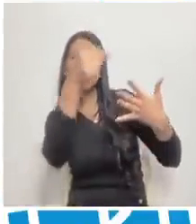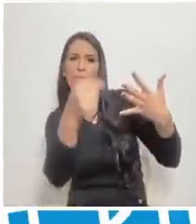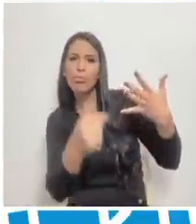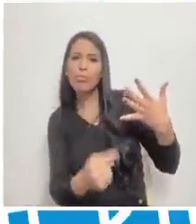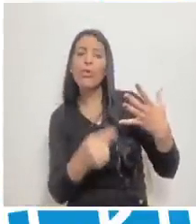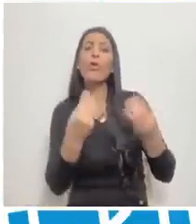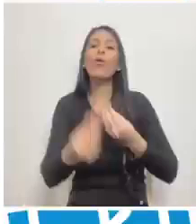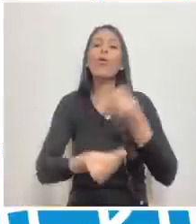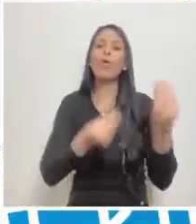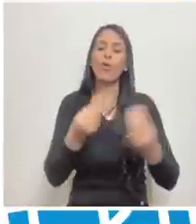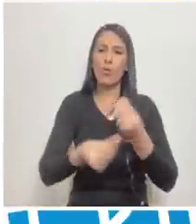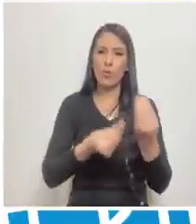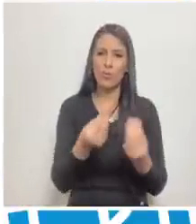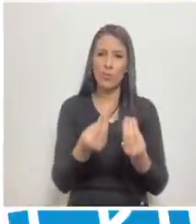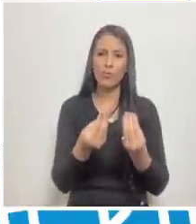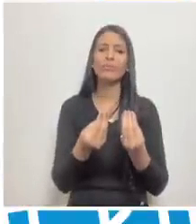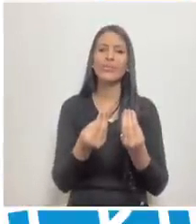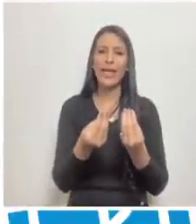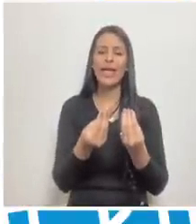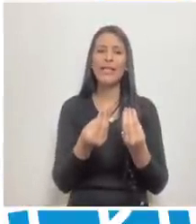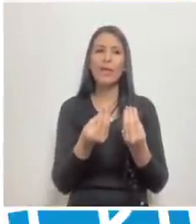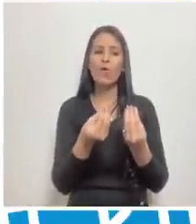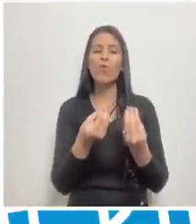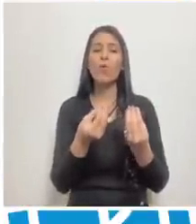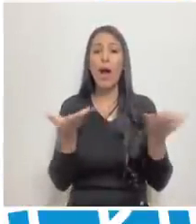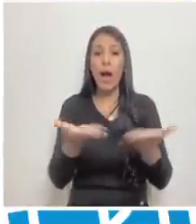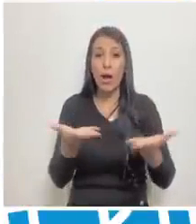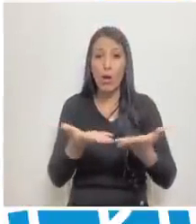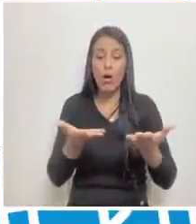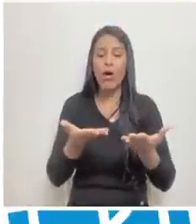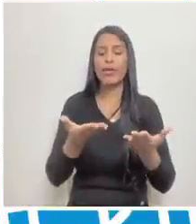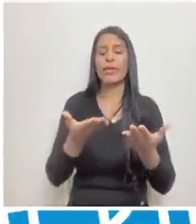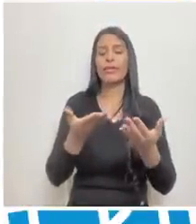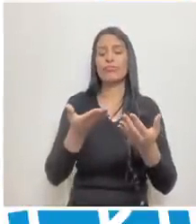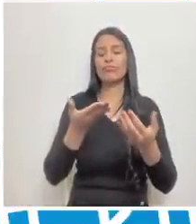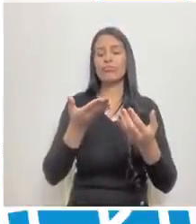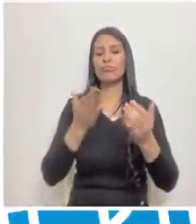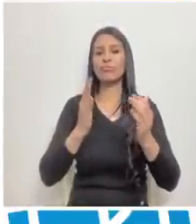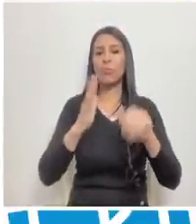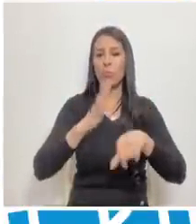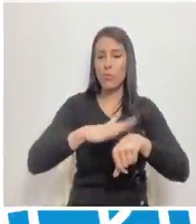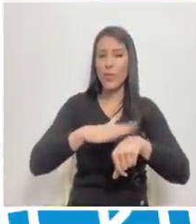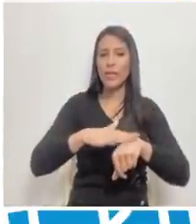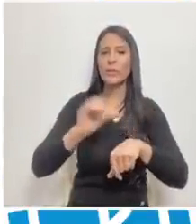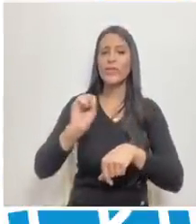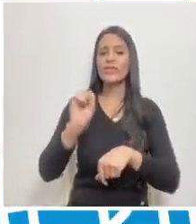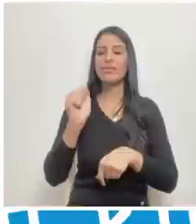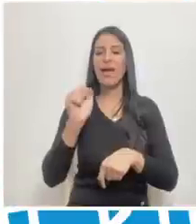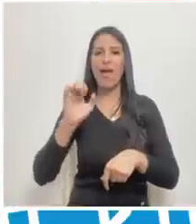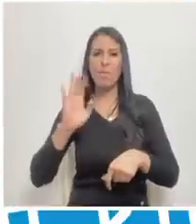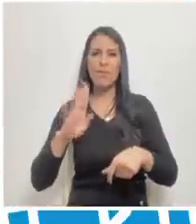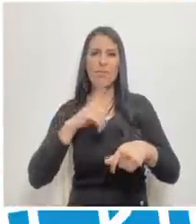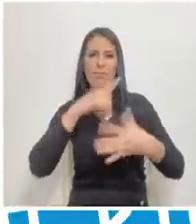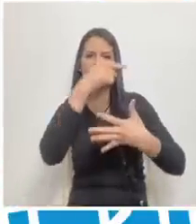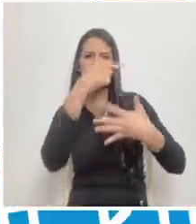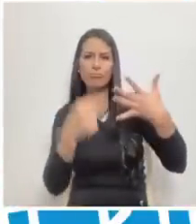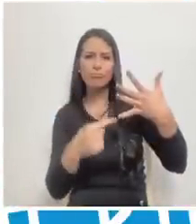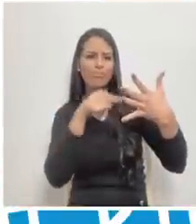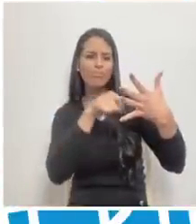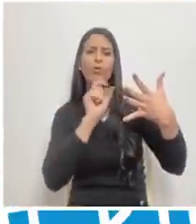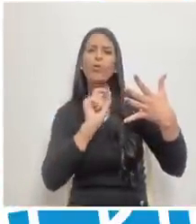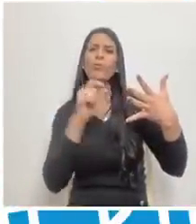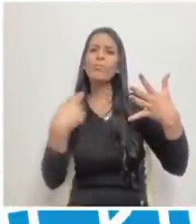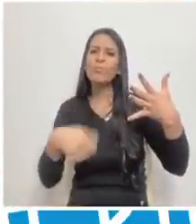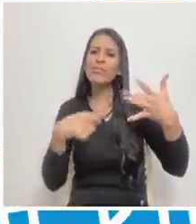assim, aspectos do SAEB atual que precisam ser aperfeiçoados, né? O que mostram